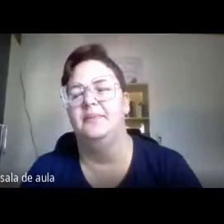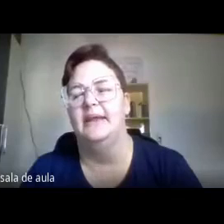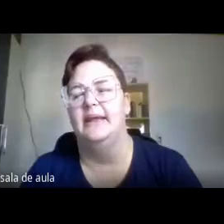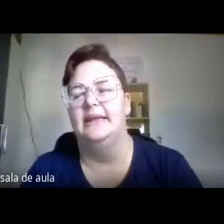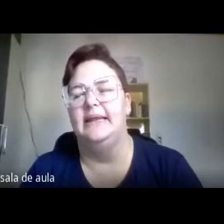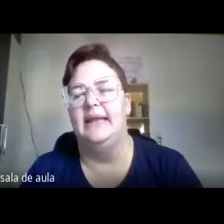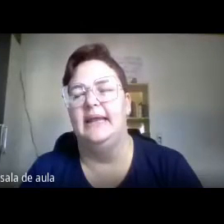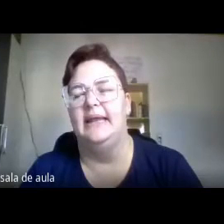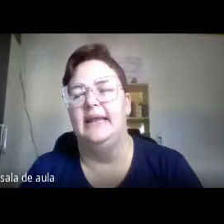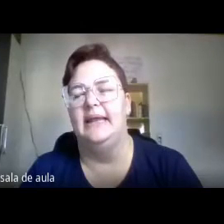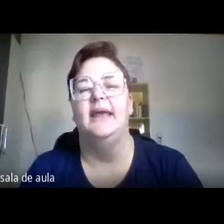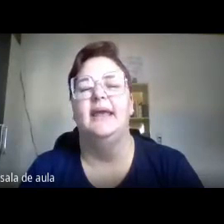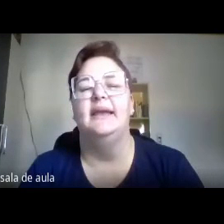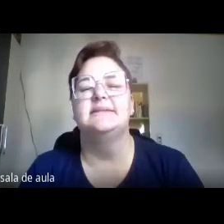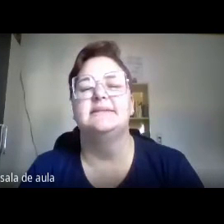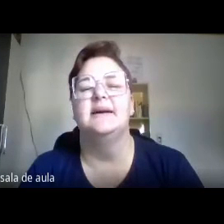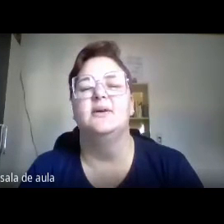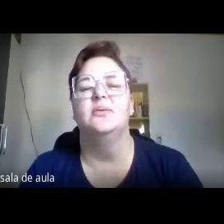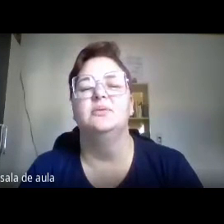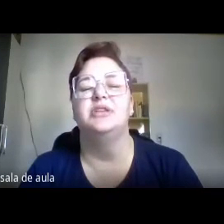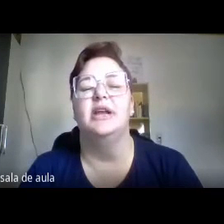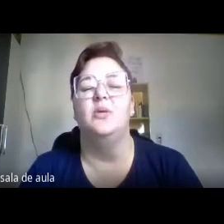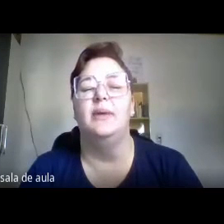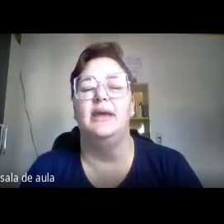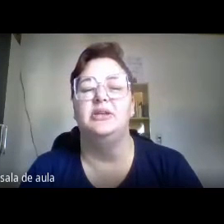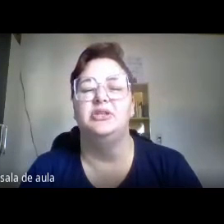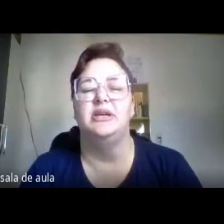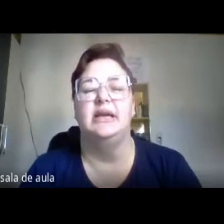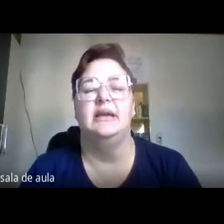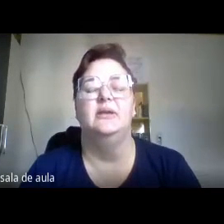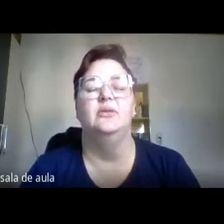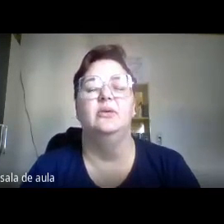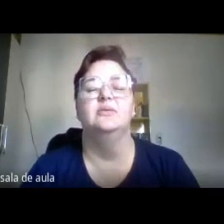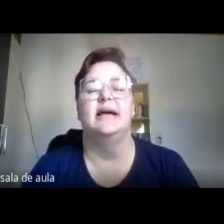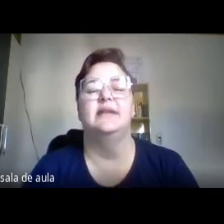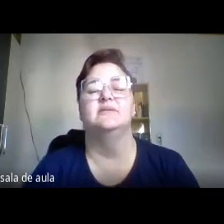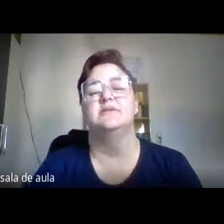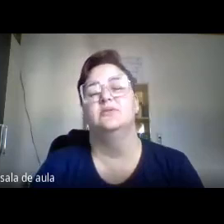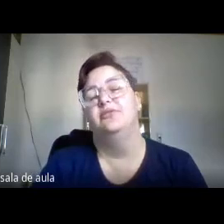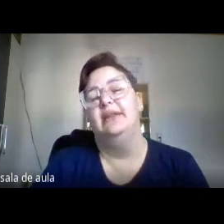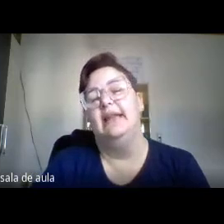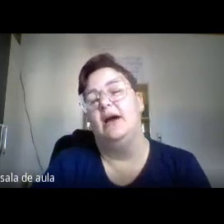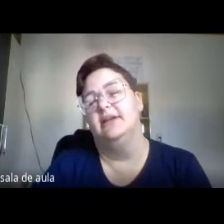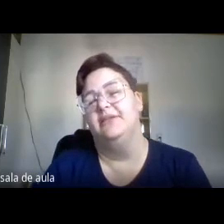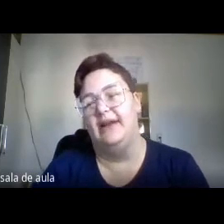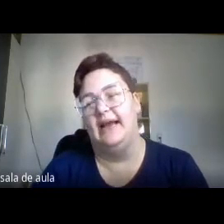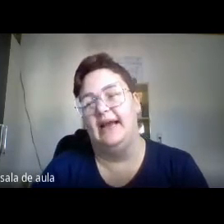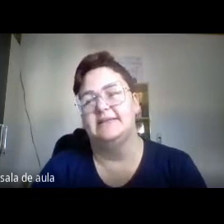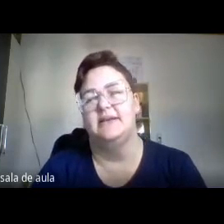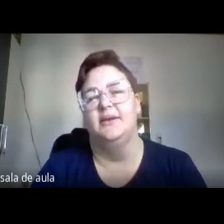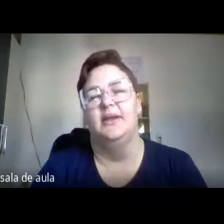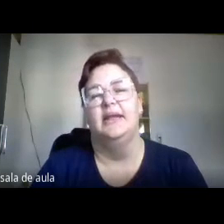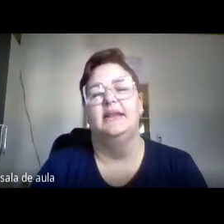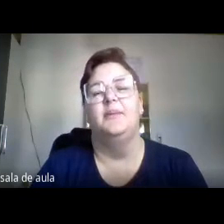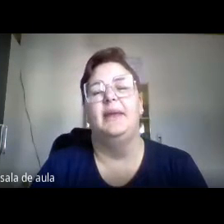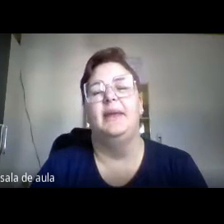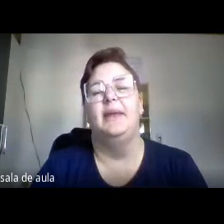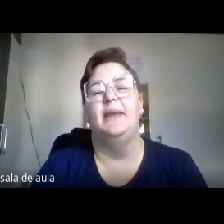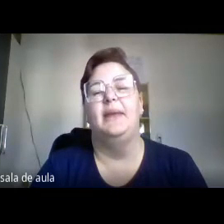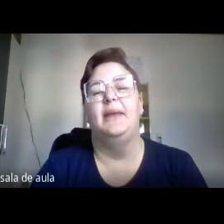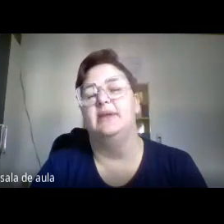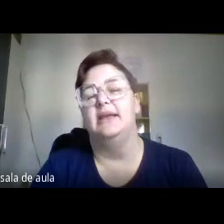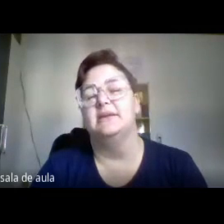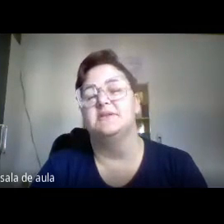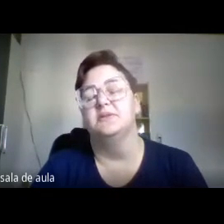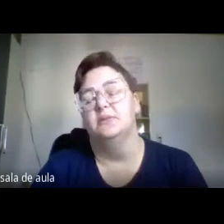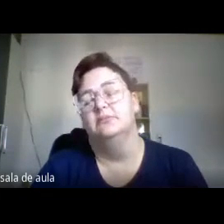quê, né? Eles são geralmente usados no final da frase. Dependendo